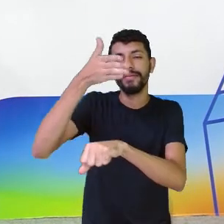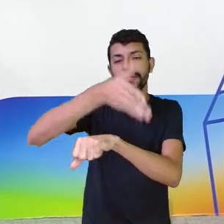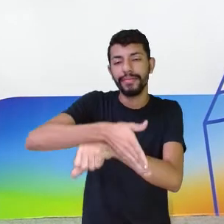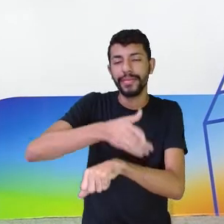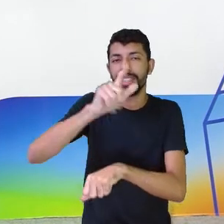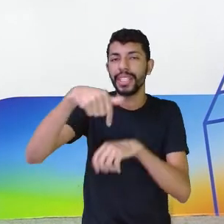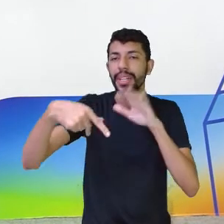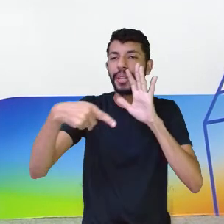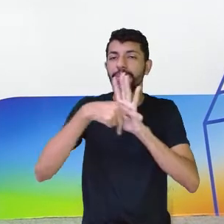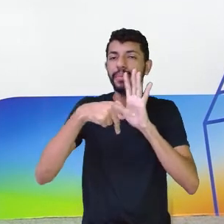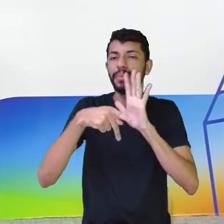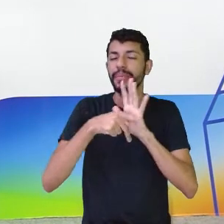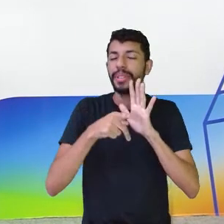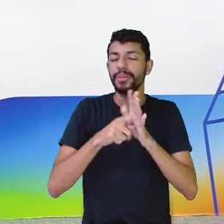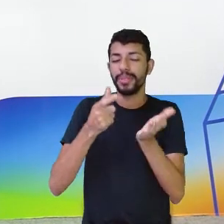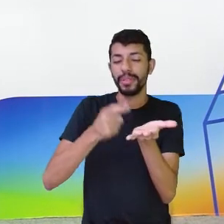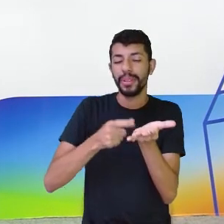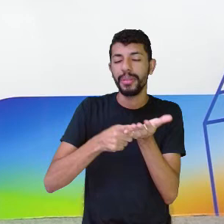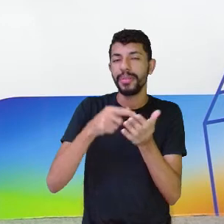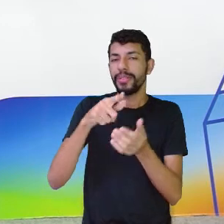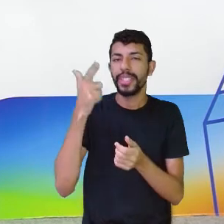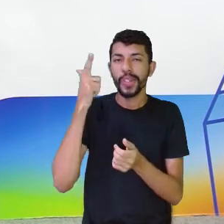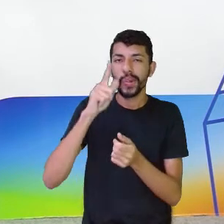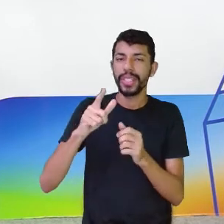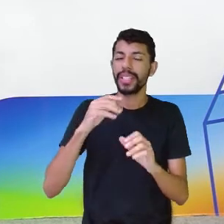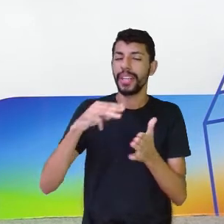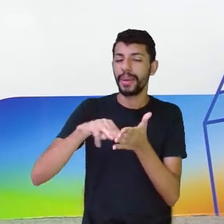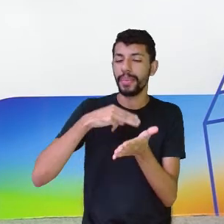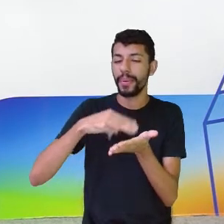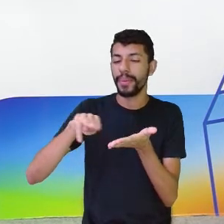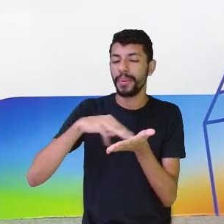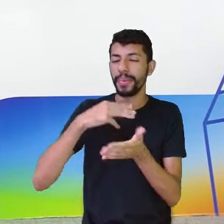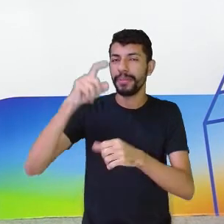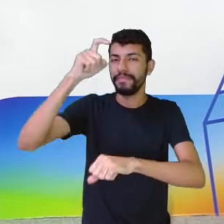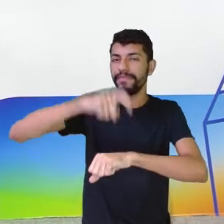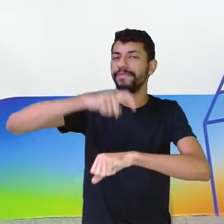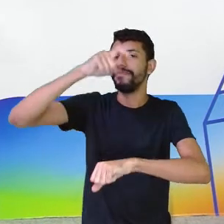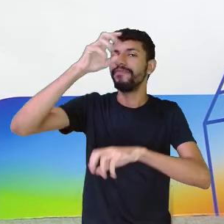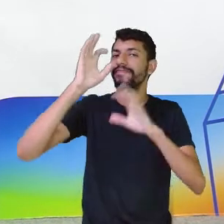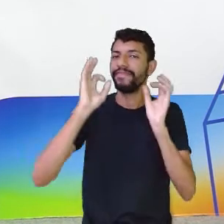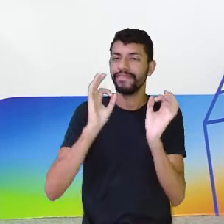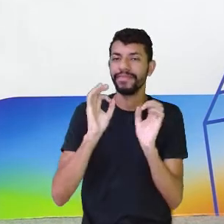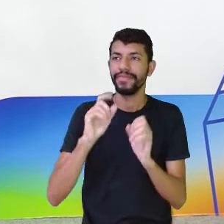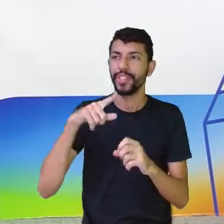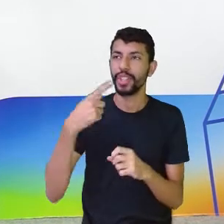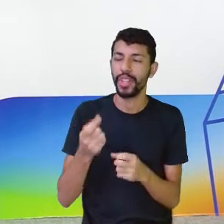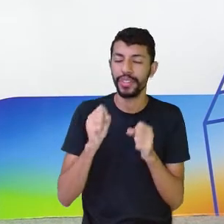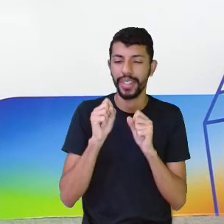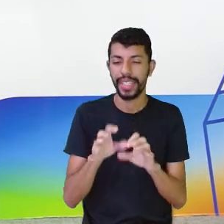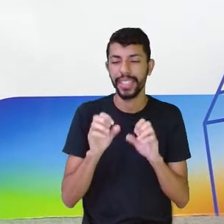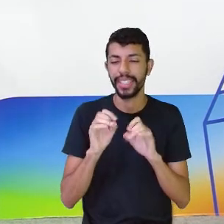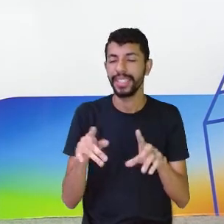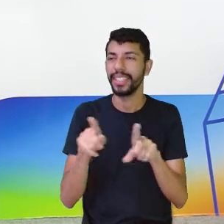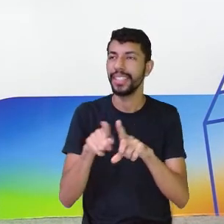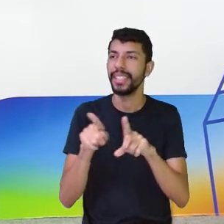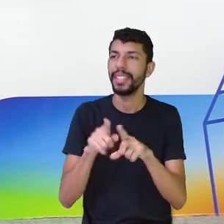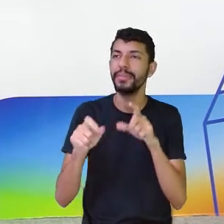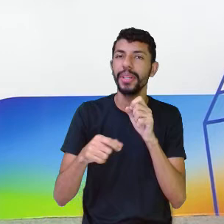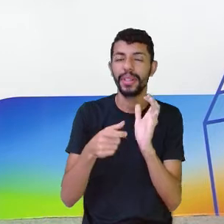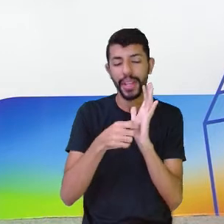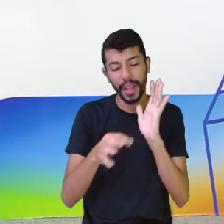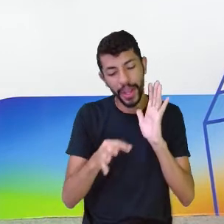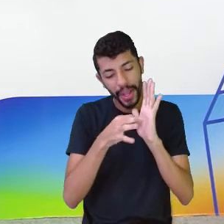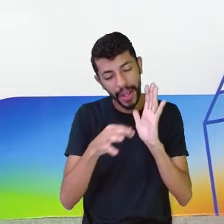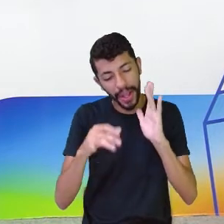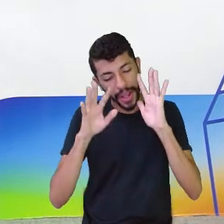pelo aplicativo que você consegue se comunicar com a gente ao vivo. A gente vai dando uma aula e acompanhando aí os